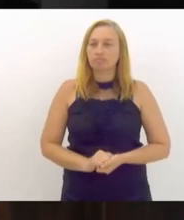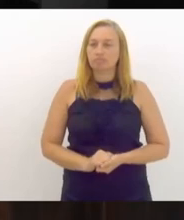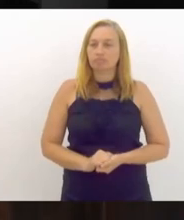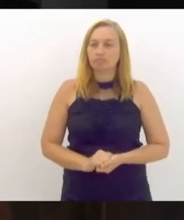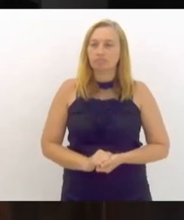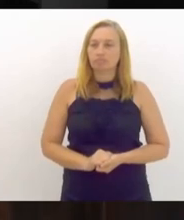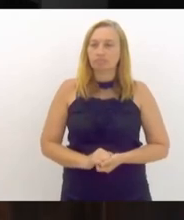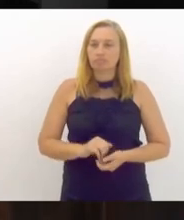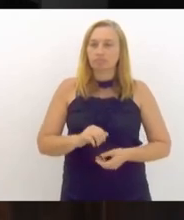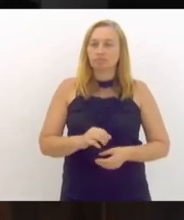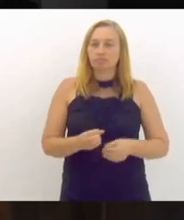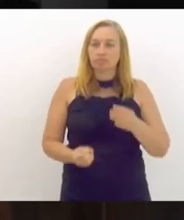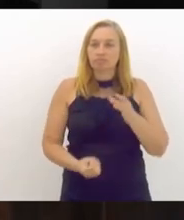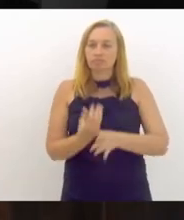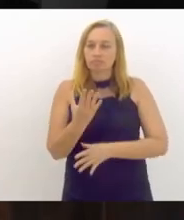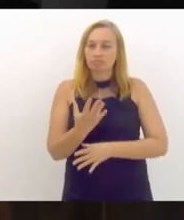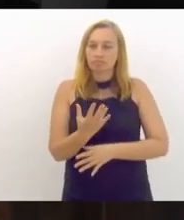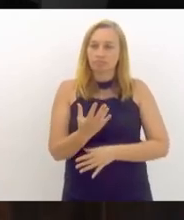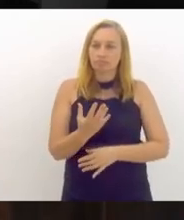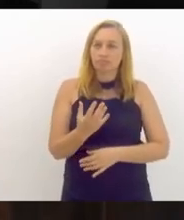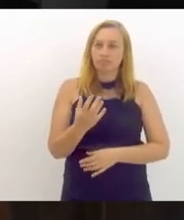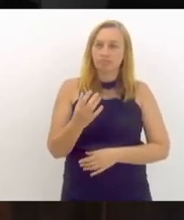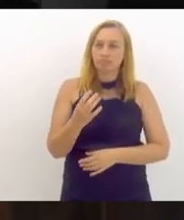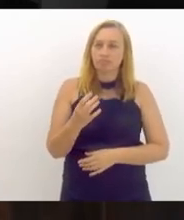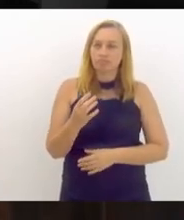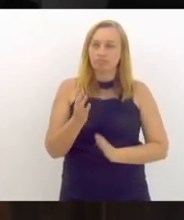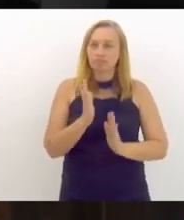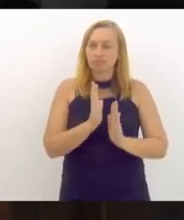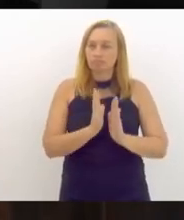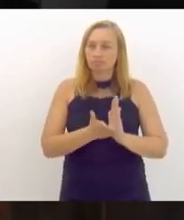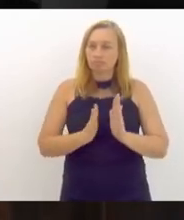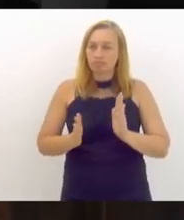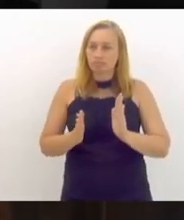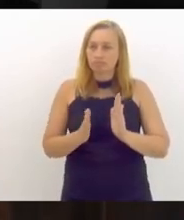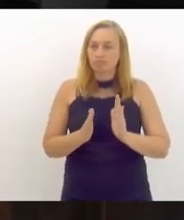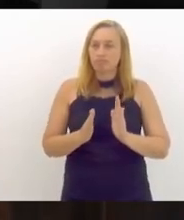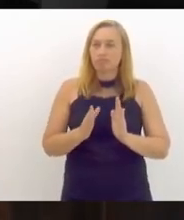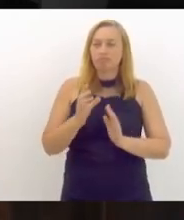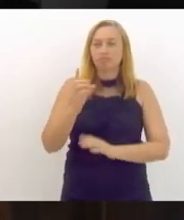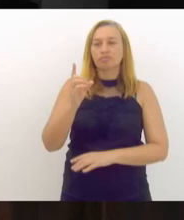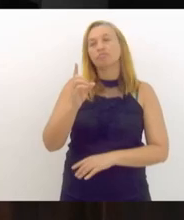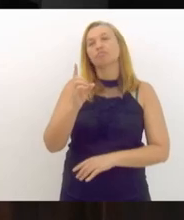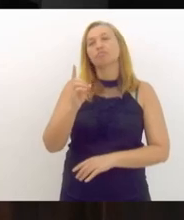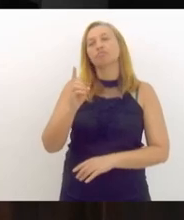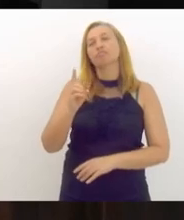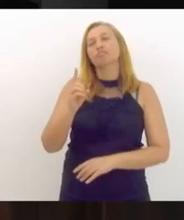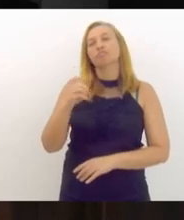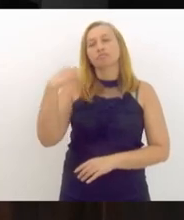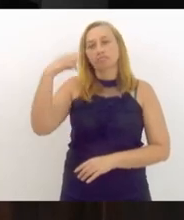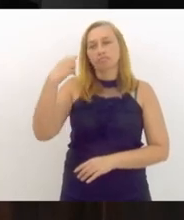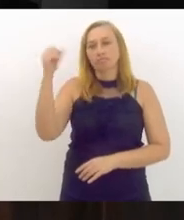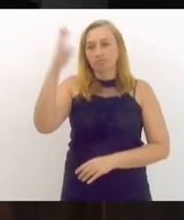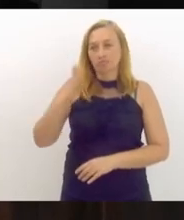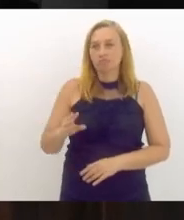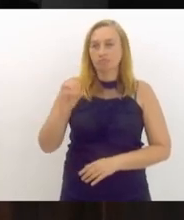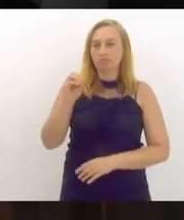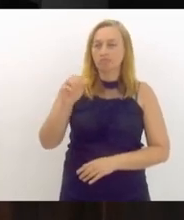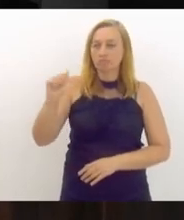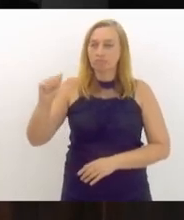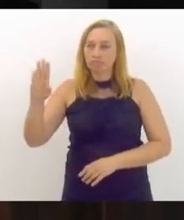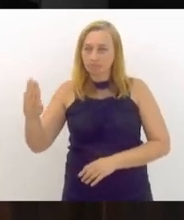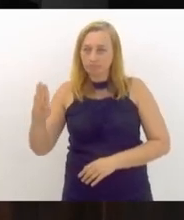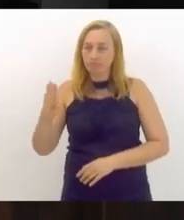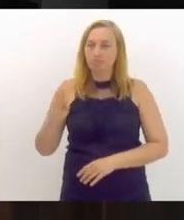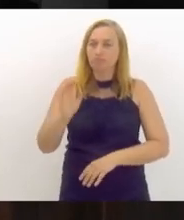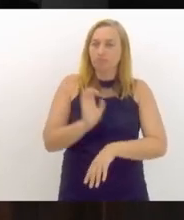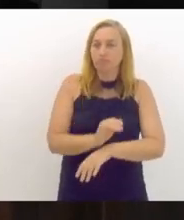sobre a implantação de instalações destinadas à Ordem dos Advogados do Brasil, OAB, nos estabelecimentos penais no âmbito